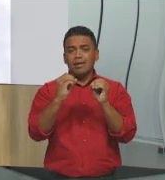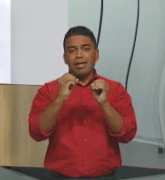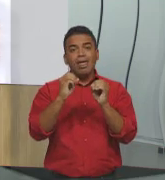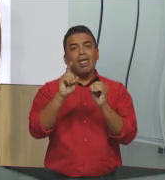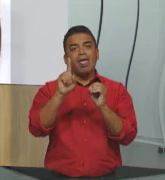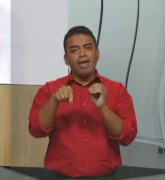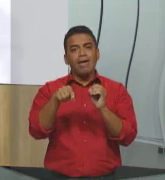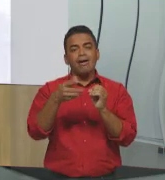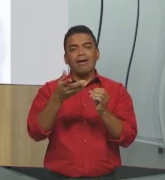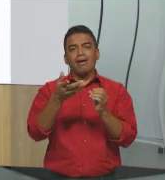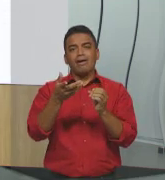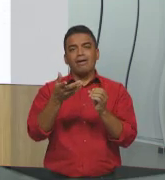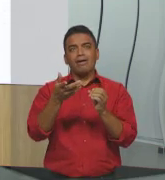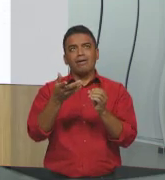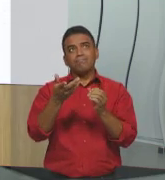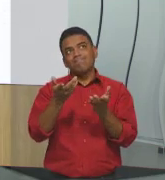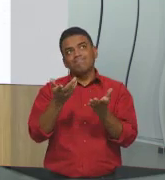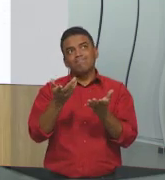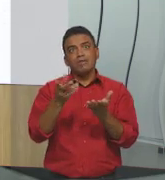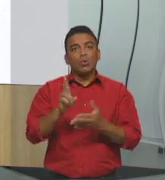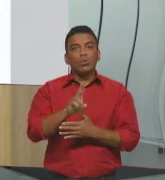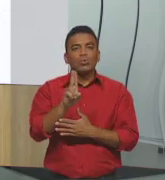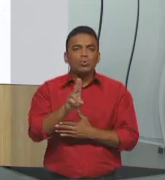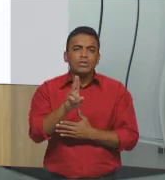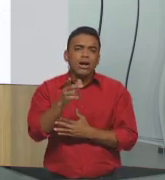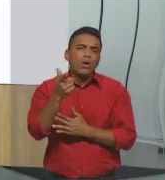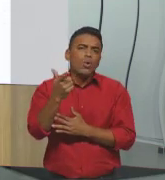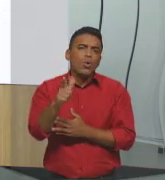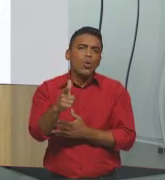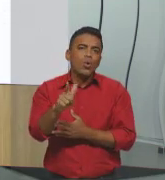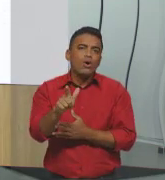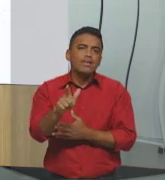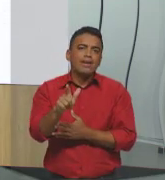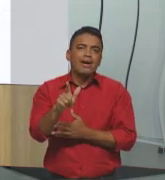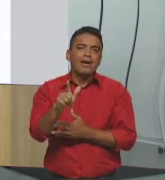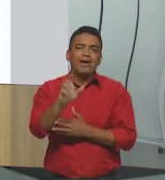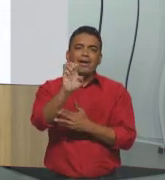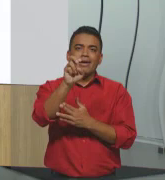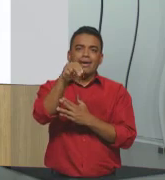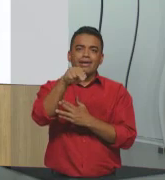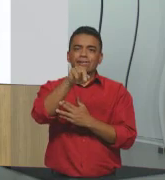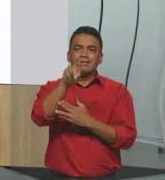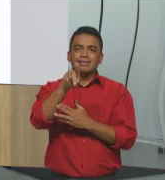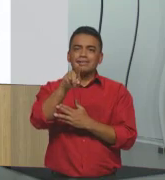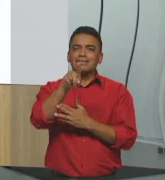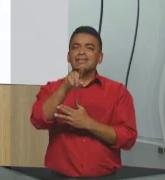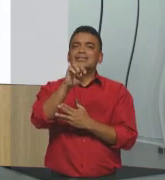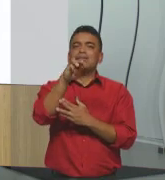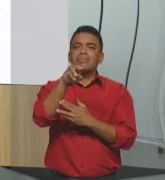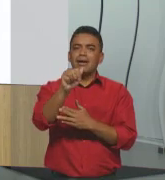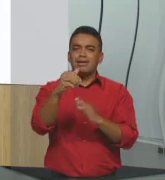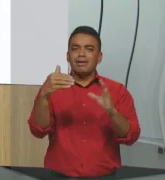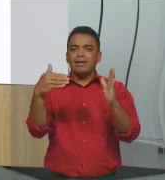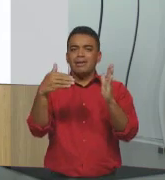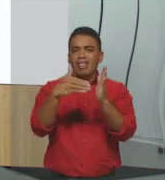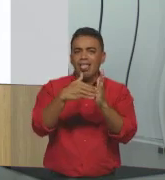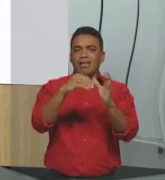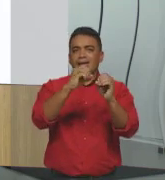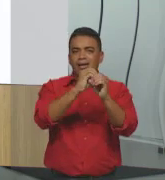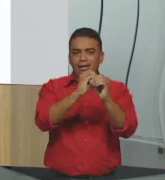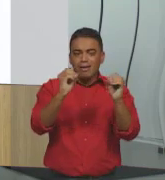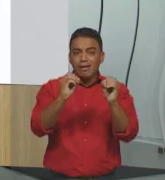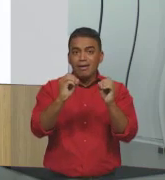aqui, nós vamos utilizar uma outra enzima, não uma enzima DNA polimerase nossa. Utilizaremos